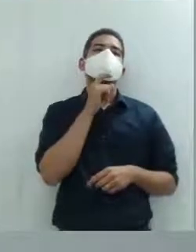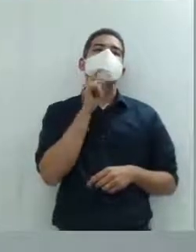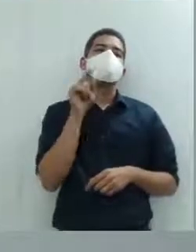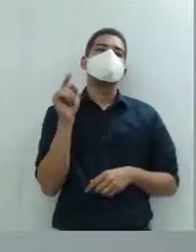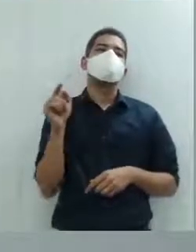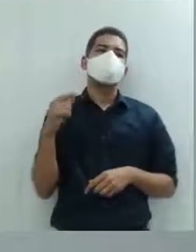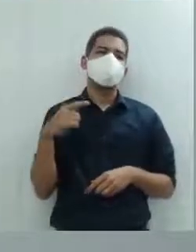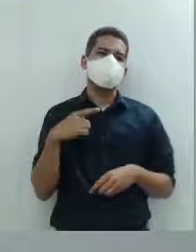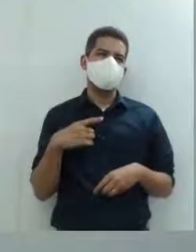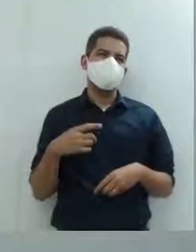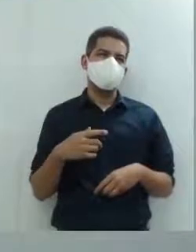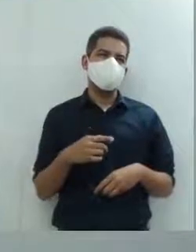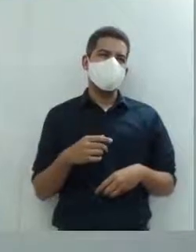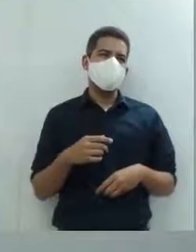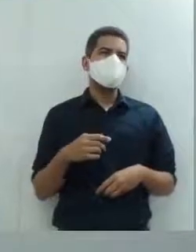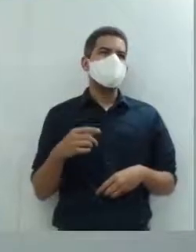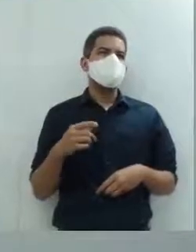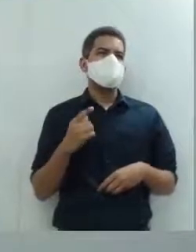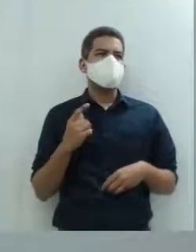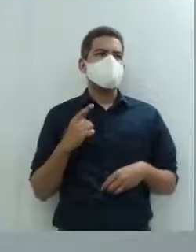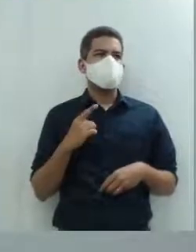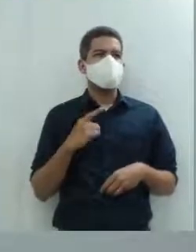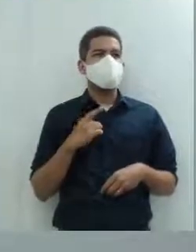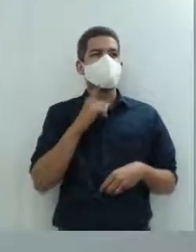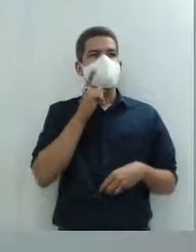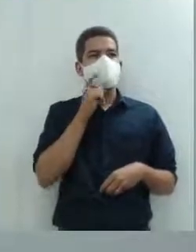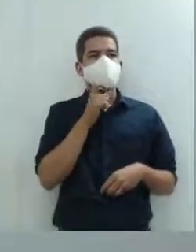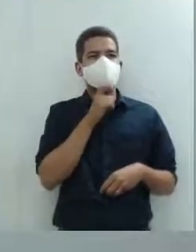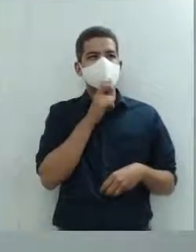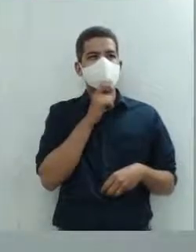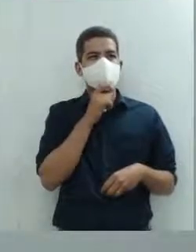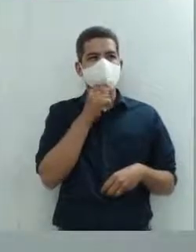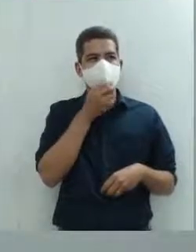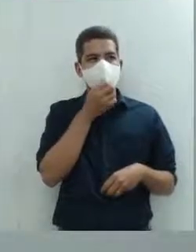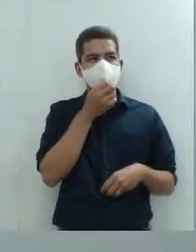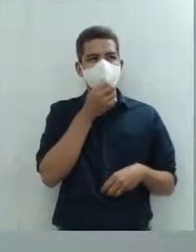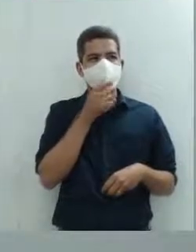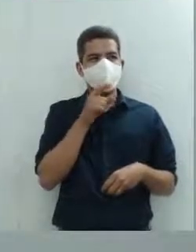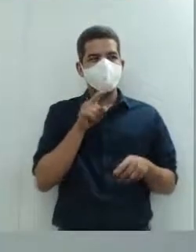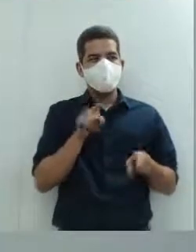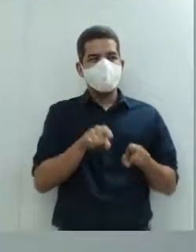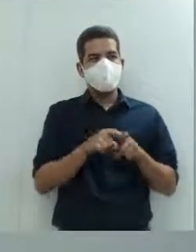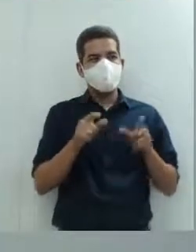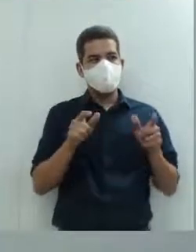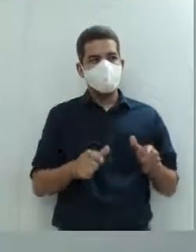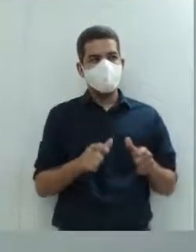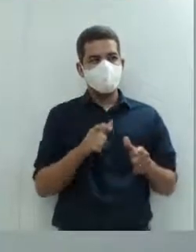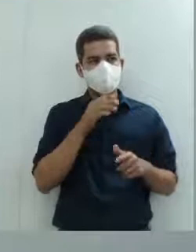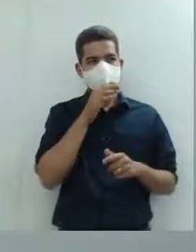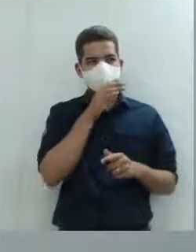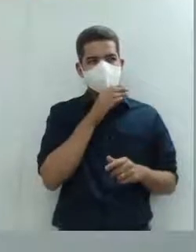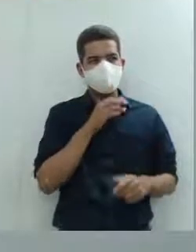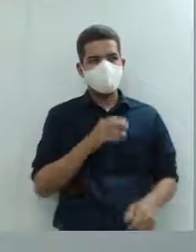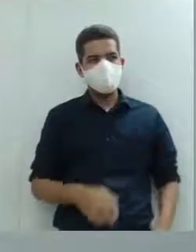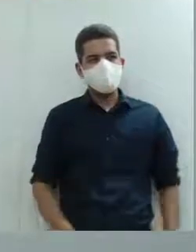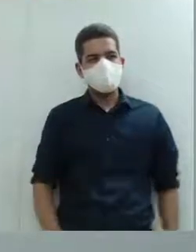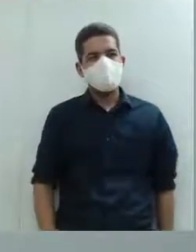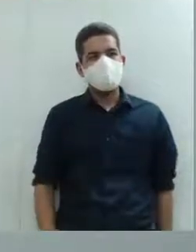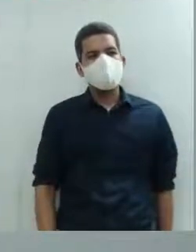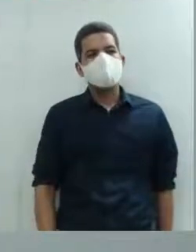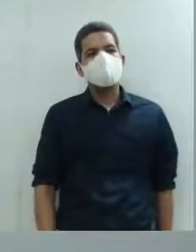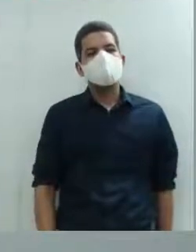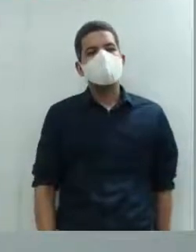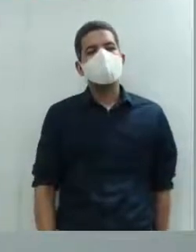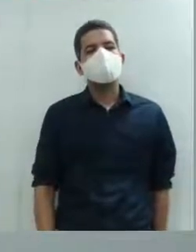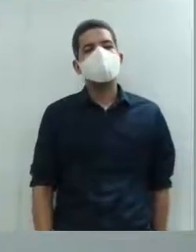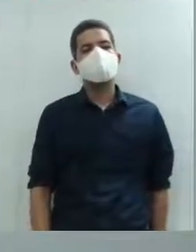térmicas lá, né, de latitude, que vai deixar a água fria. E regiões quentes. Água quente com água fria dá movimento, gera